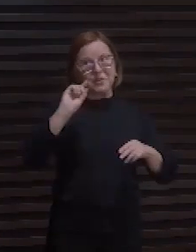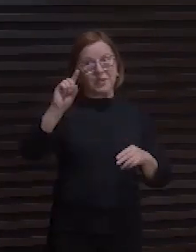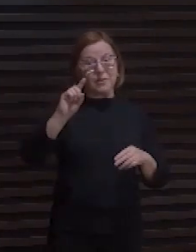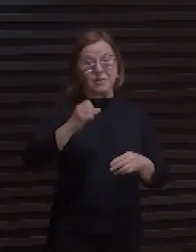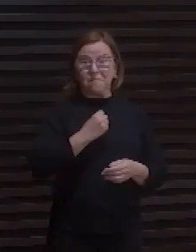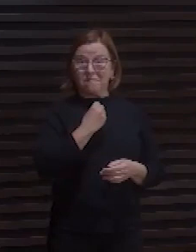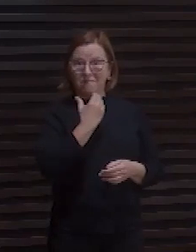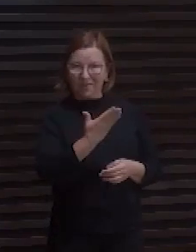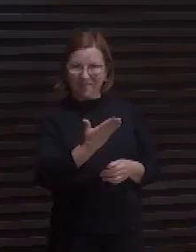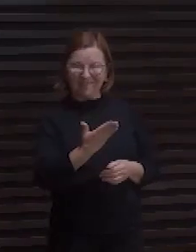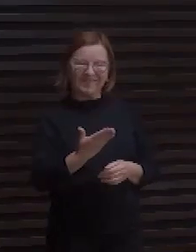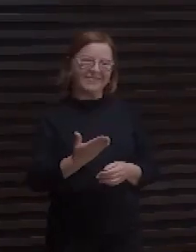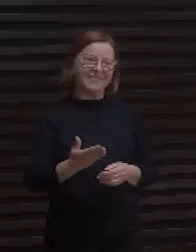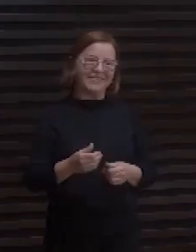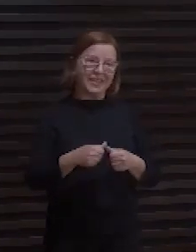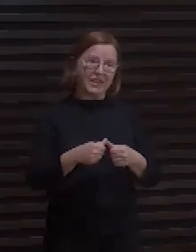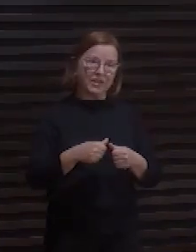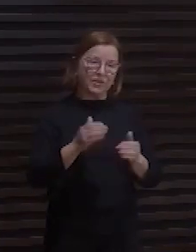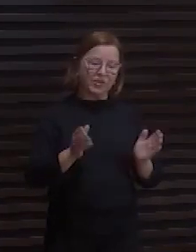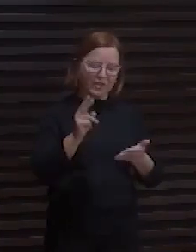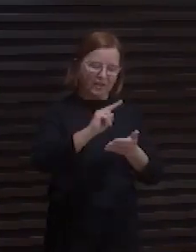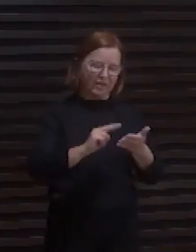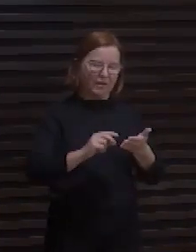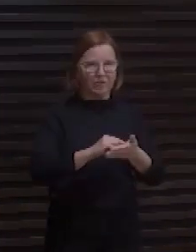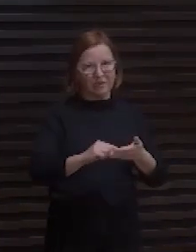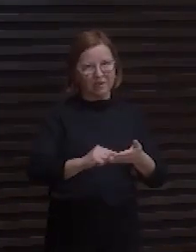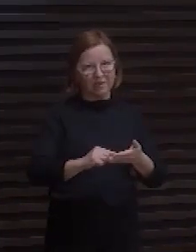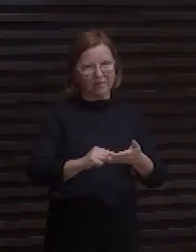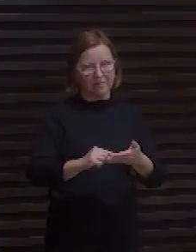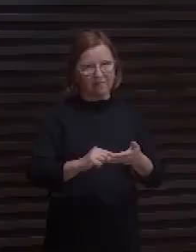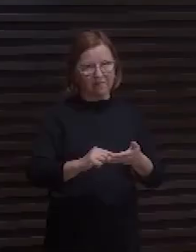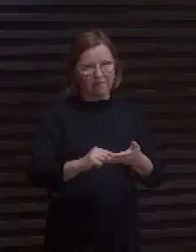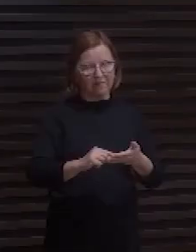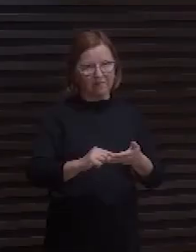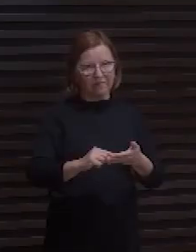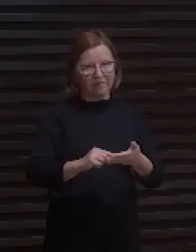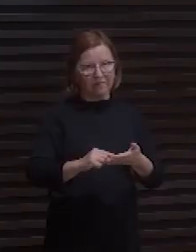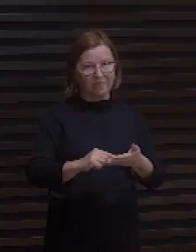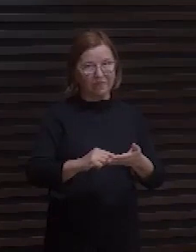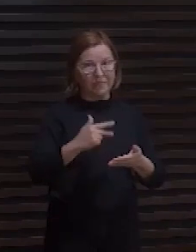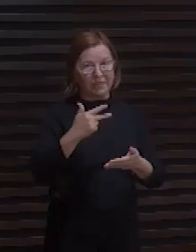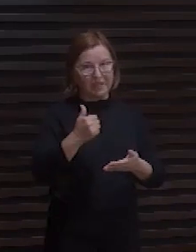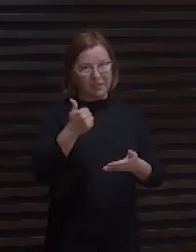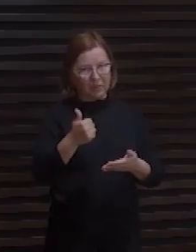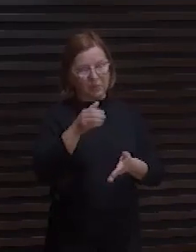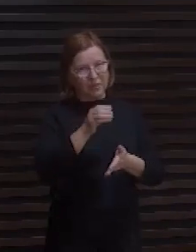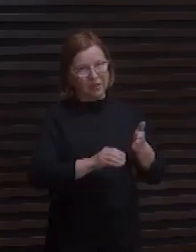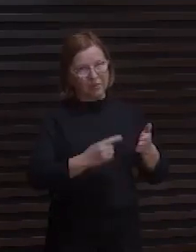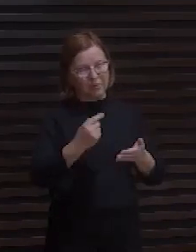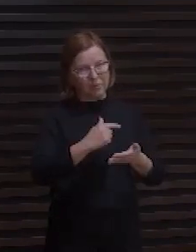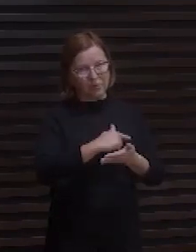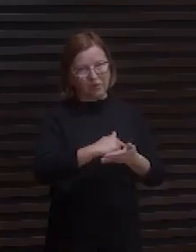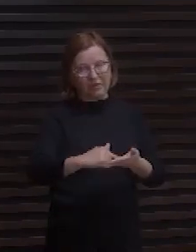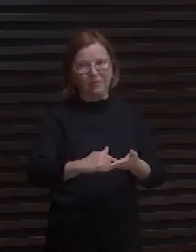e é isso que nós lemos ali no versículo 31 do capítulo 1 de Gênesis. Tudo que Deus